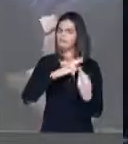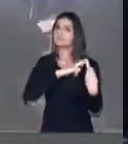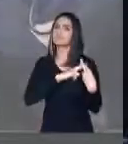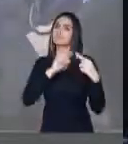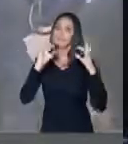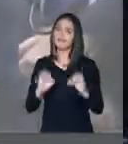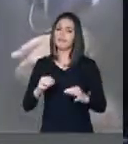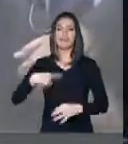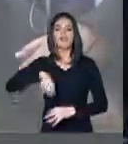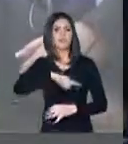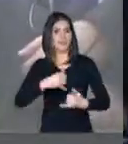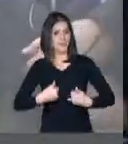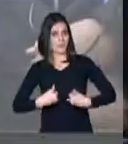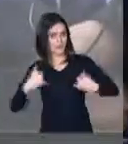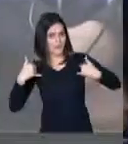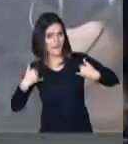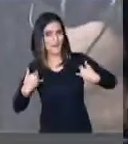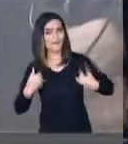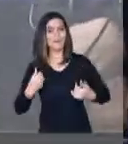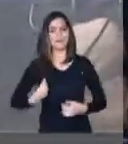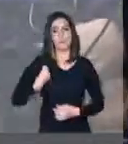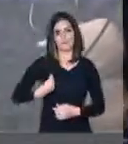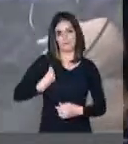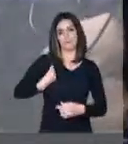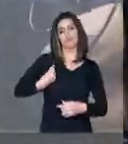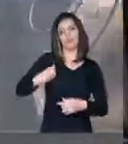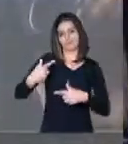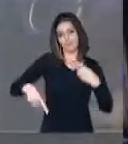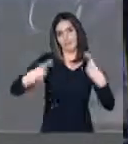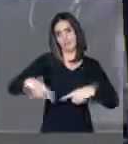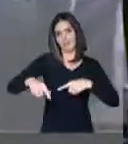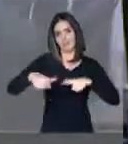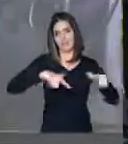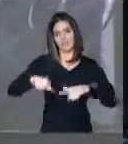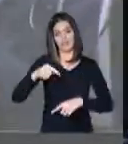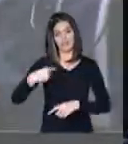nós temos orgulho da participação do PSB nessa reforma da Previdência.